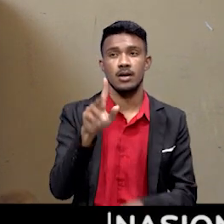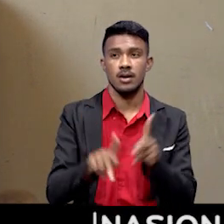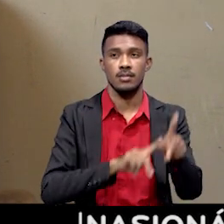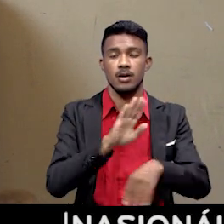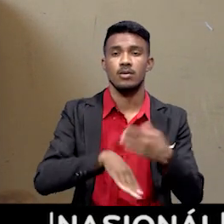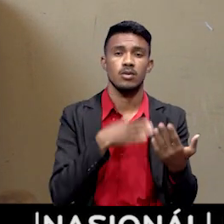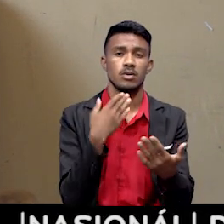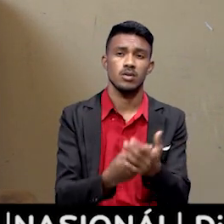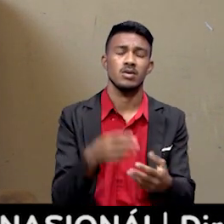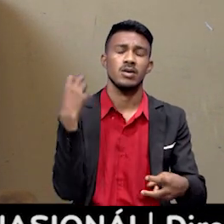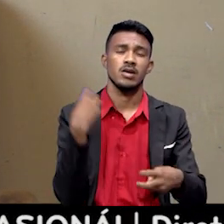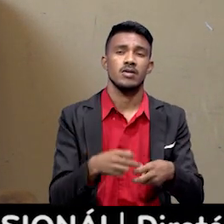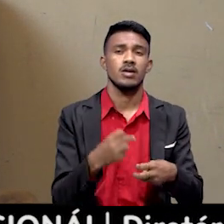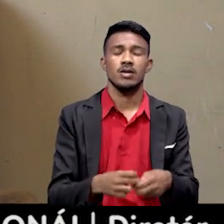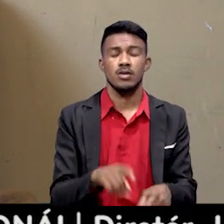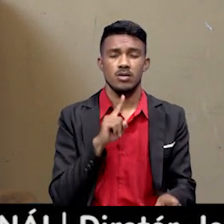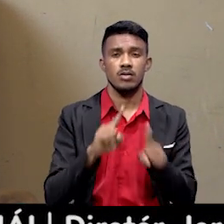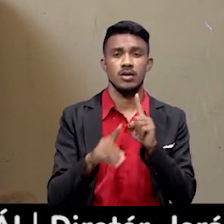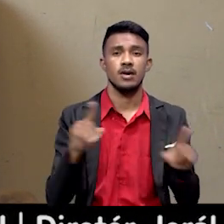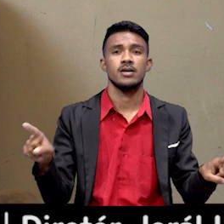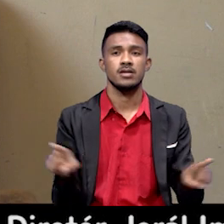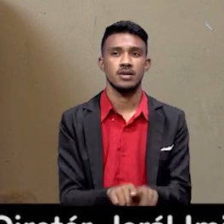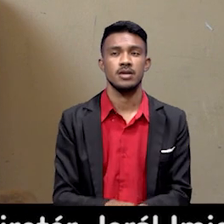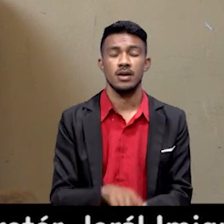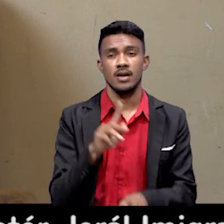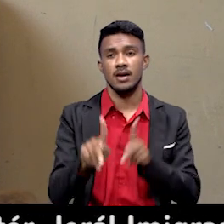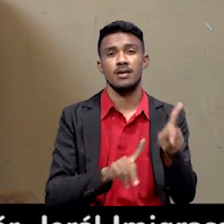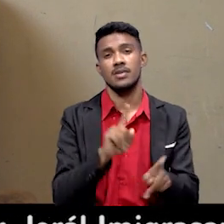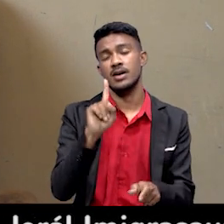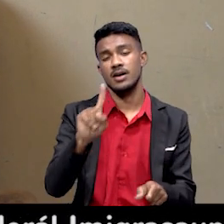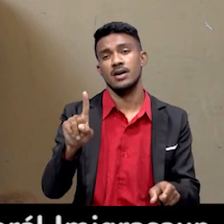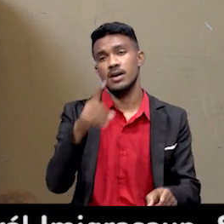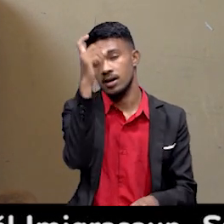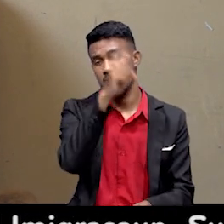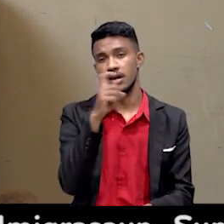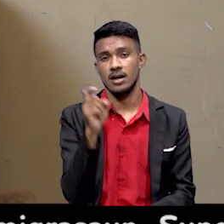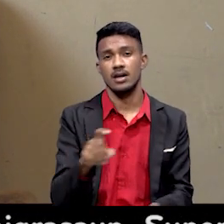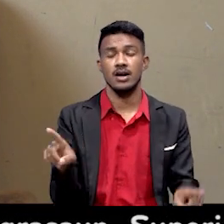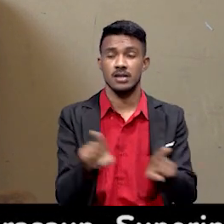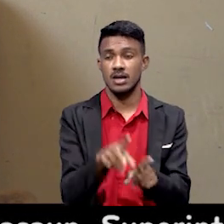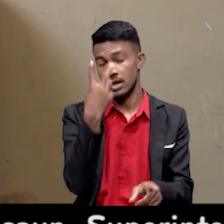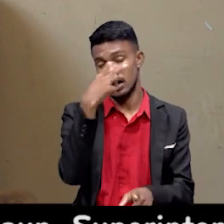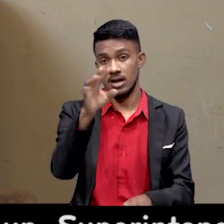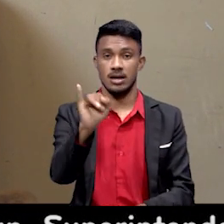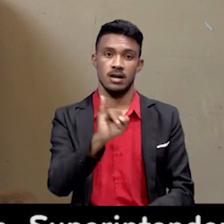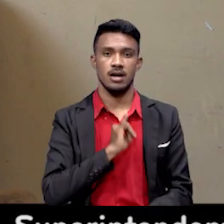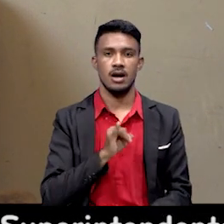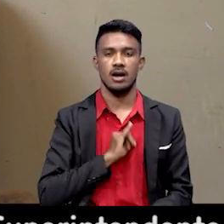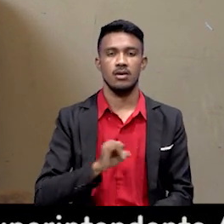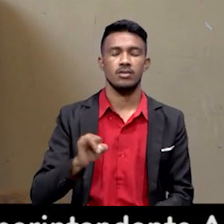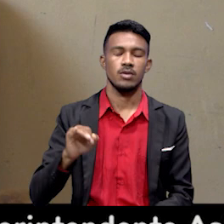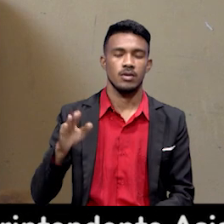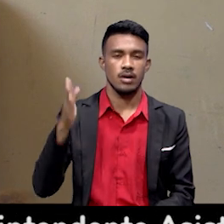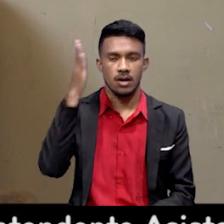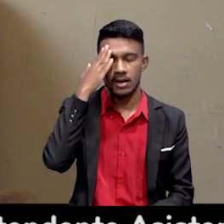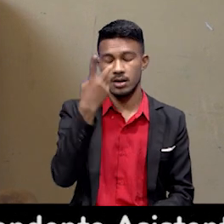ni preocupação dia sene se emai da idade nessa problema até que bahau au bele considerado nessa idade